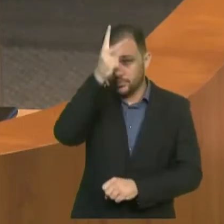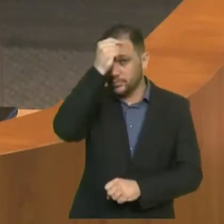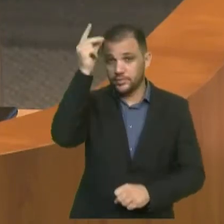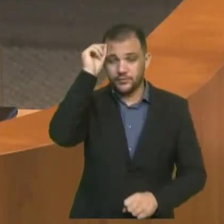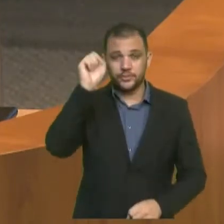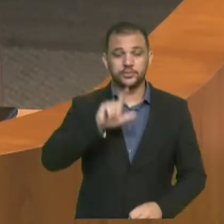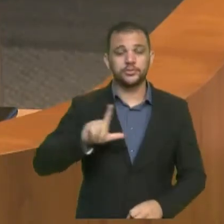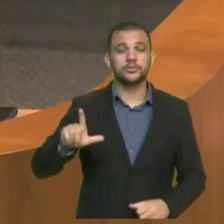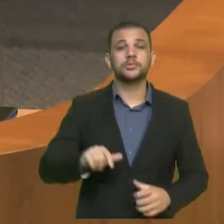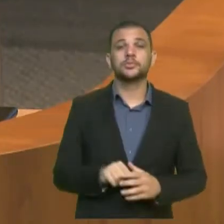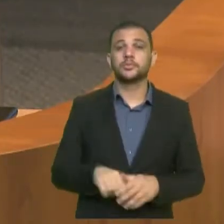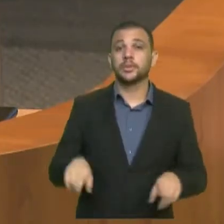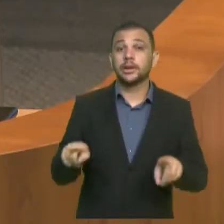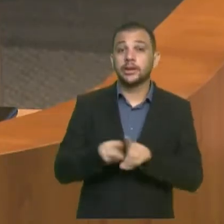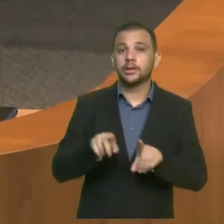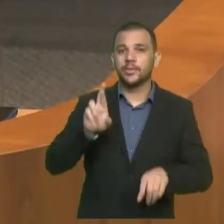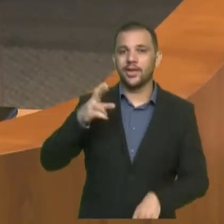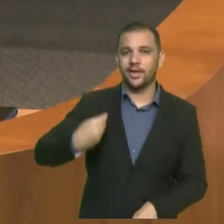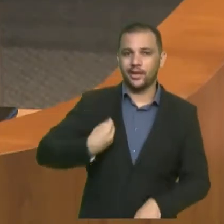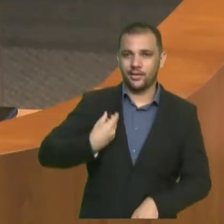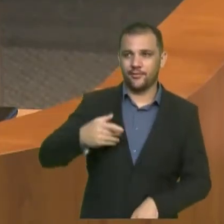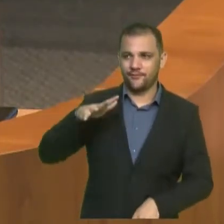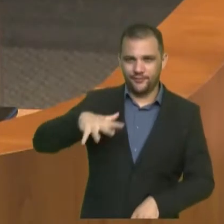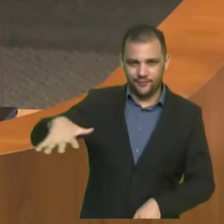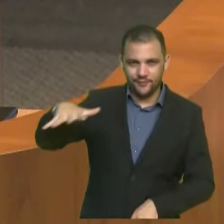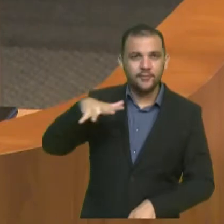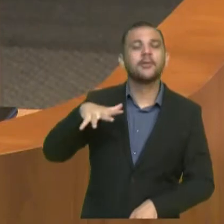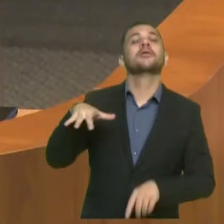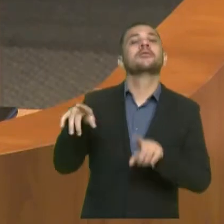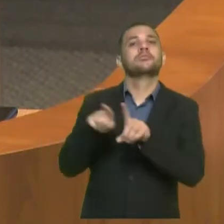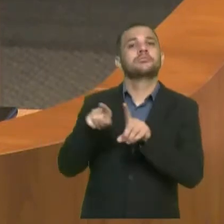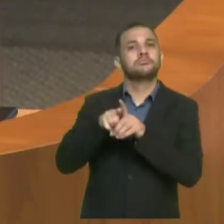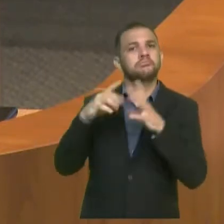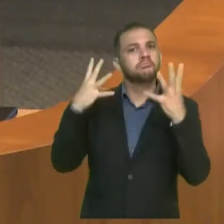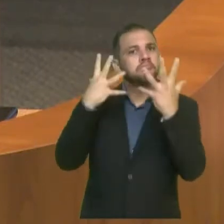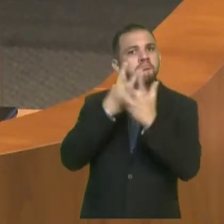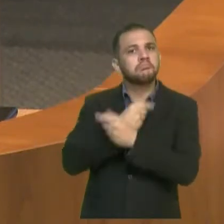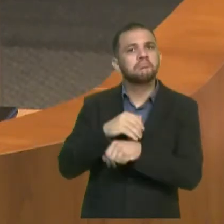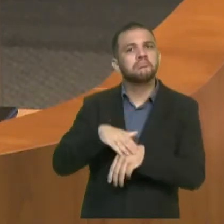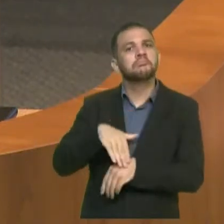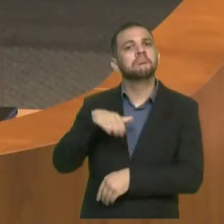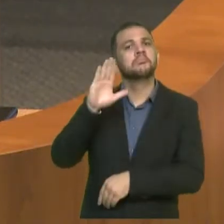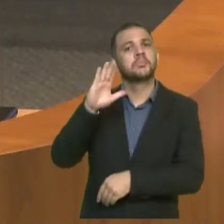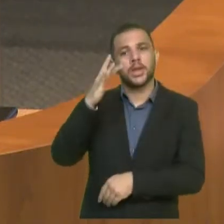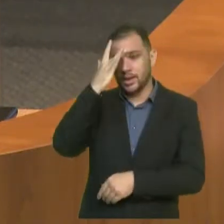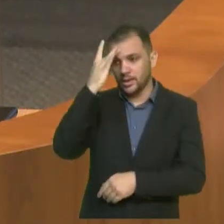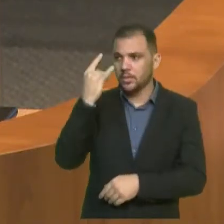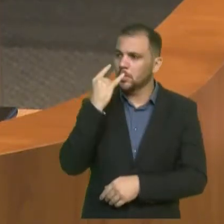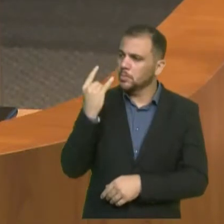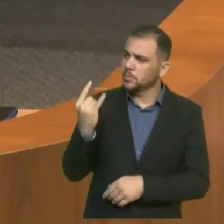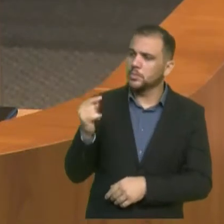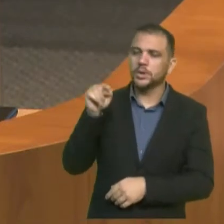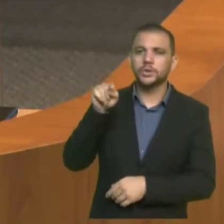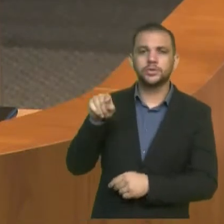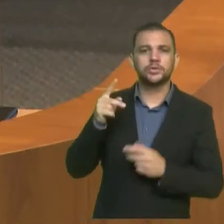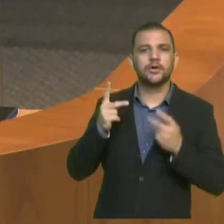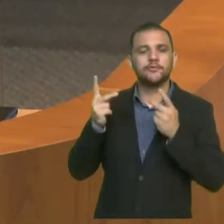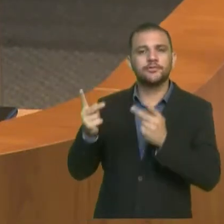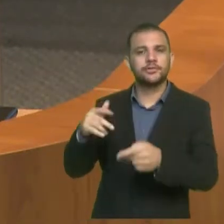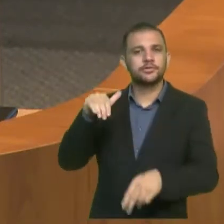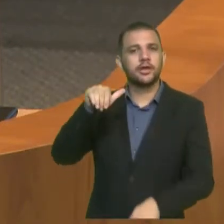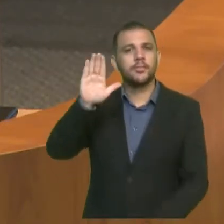mais bonito, inclusive atraindo mais pessoas para que o visitem, dando vida ao centro histórico de São Luís.